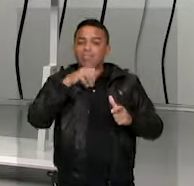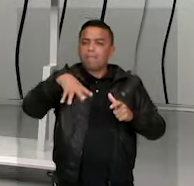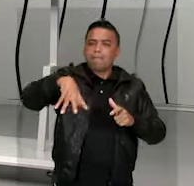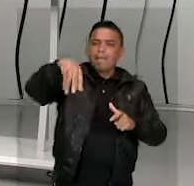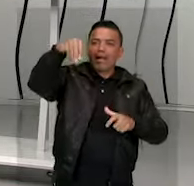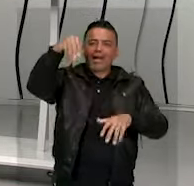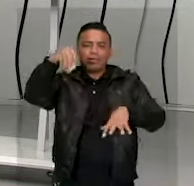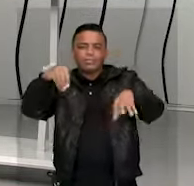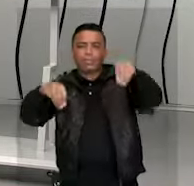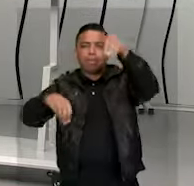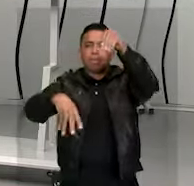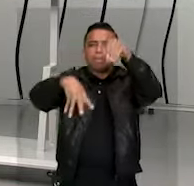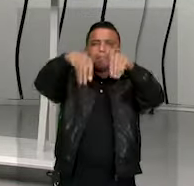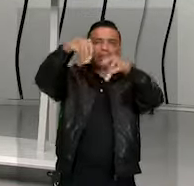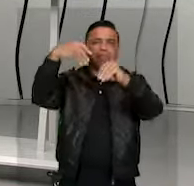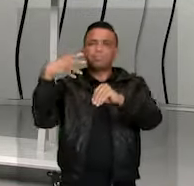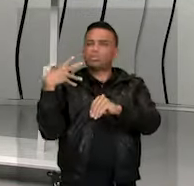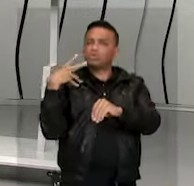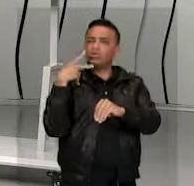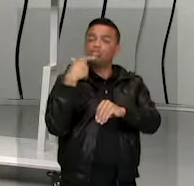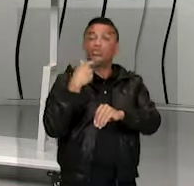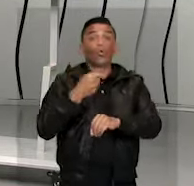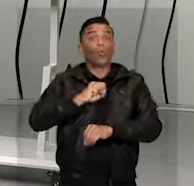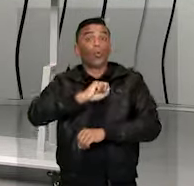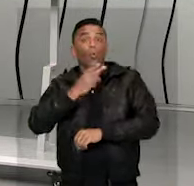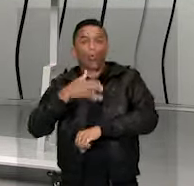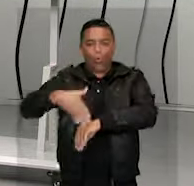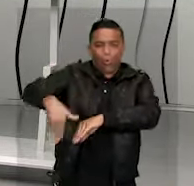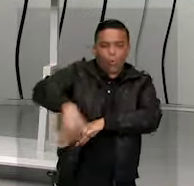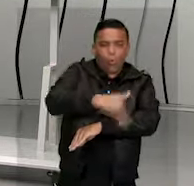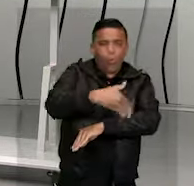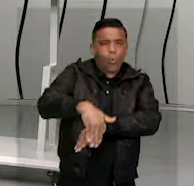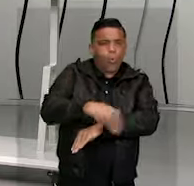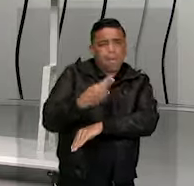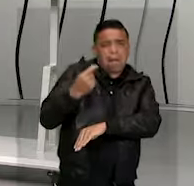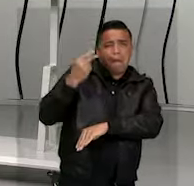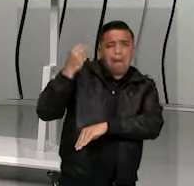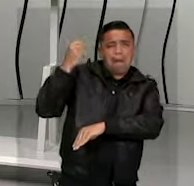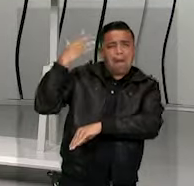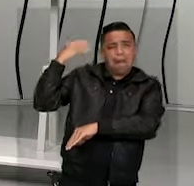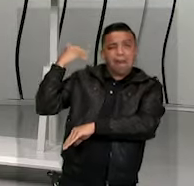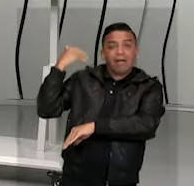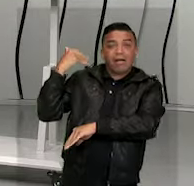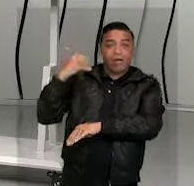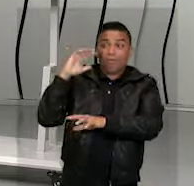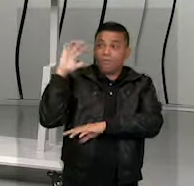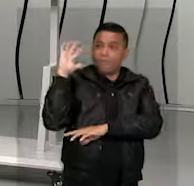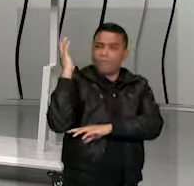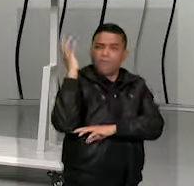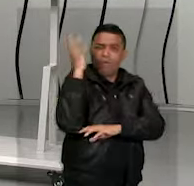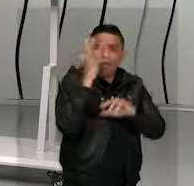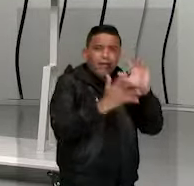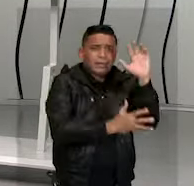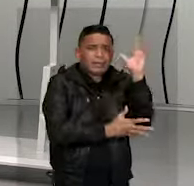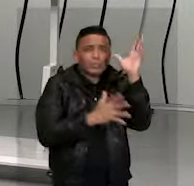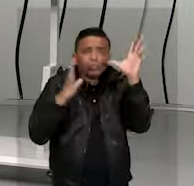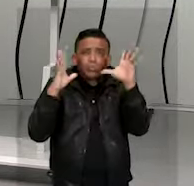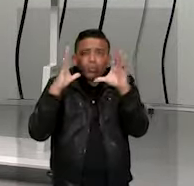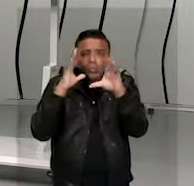era uma antiga rua, ou era uma tenebrosa floresta. Tudo isso vai sendo